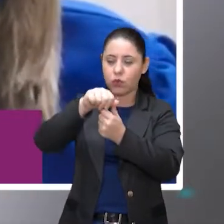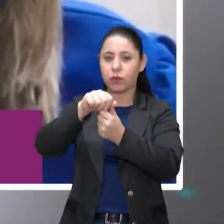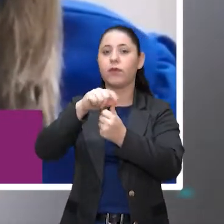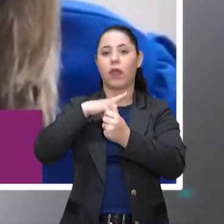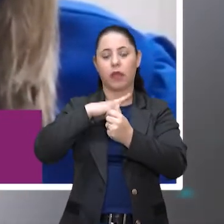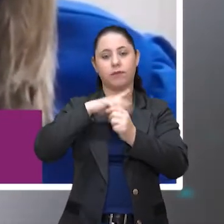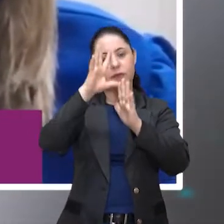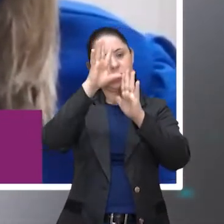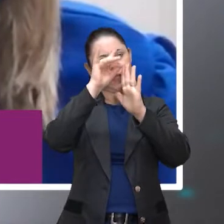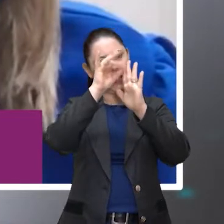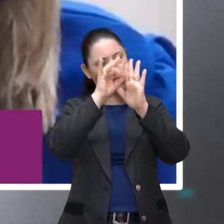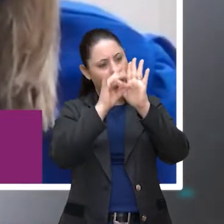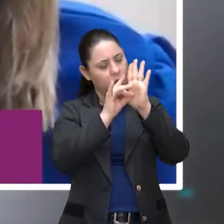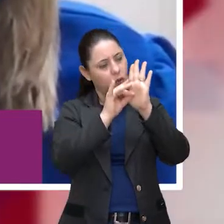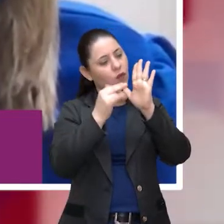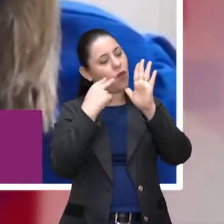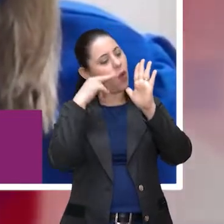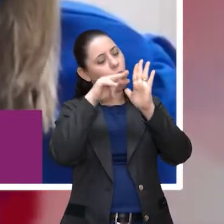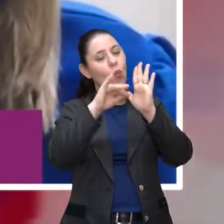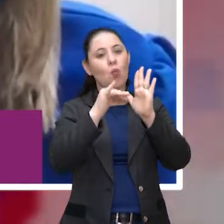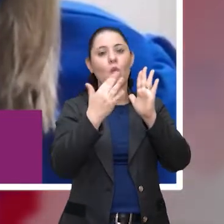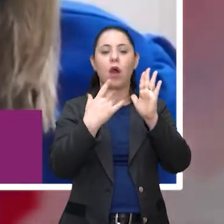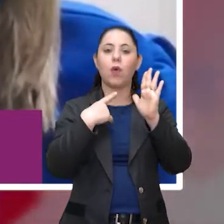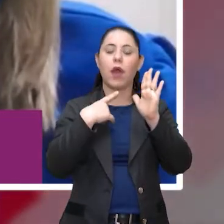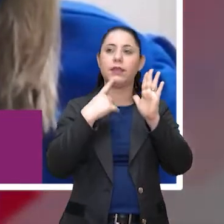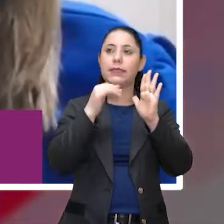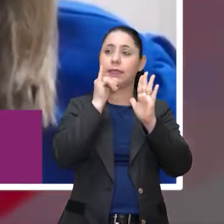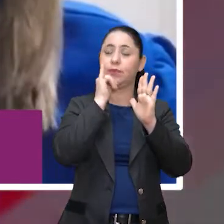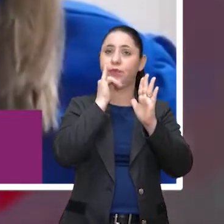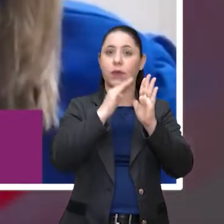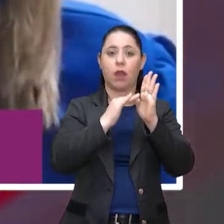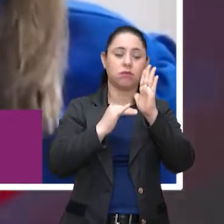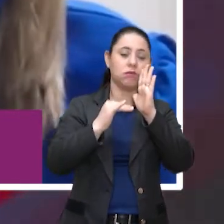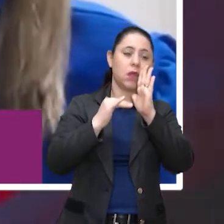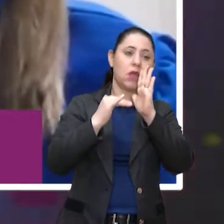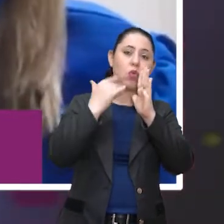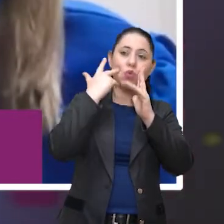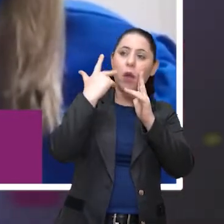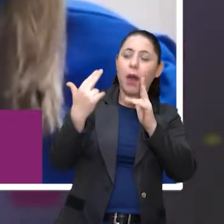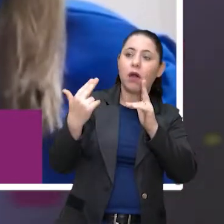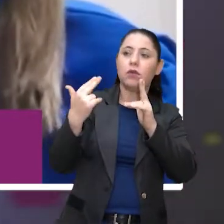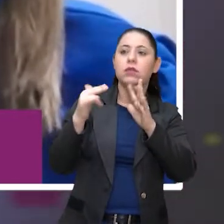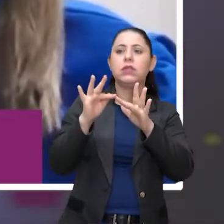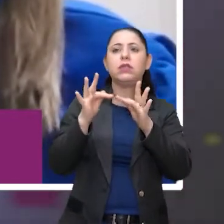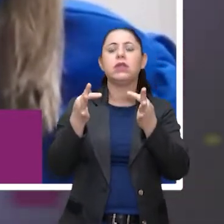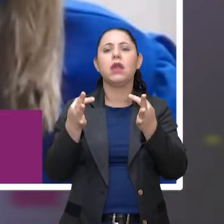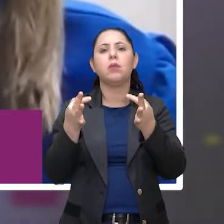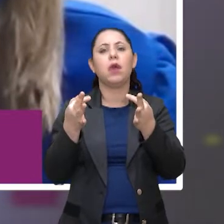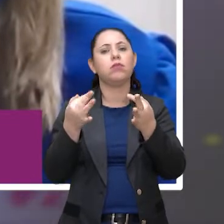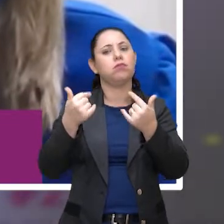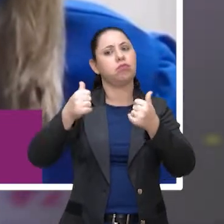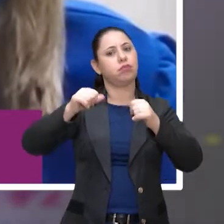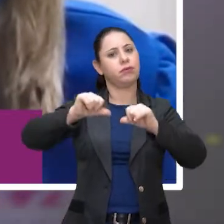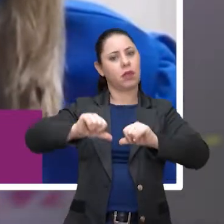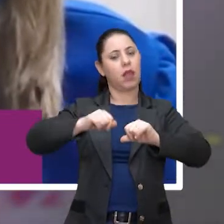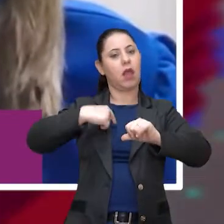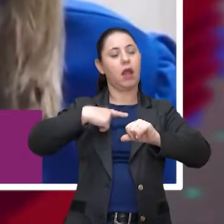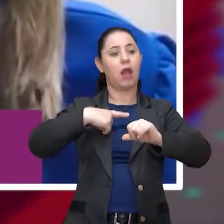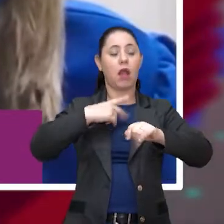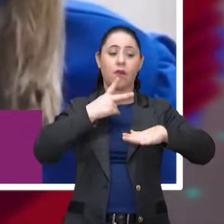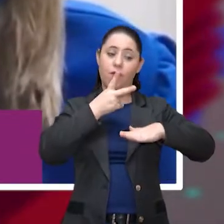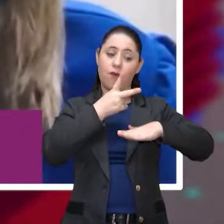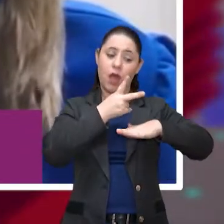a gravidade da lesão, vou chamar de lesão, que existe na mama, é a conduta que a gente